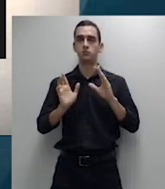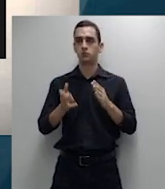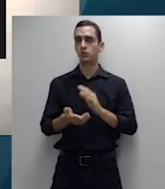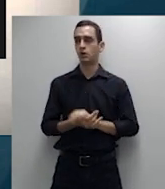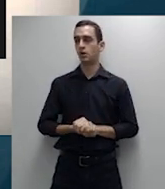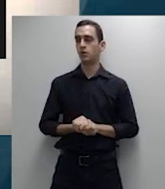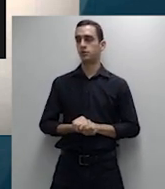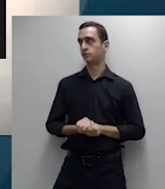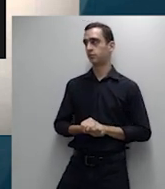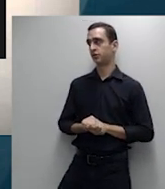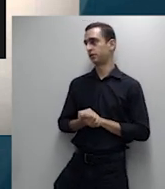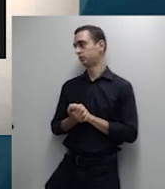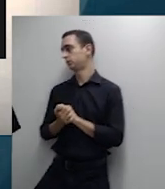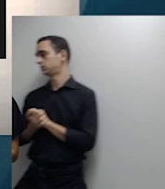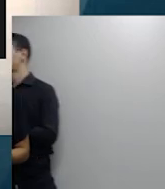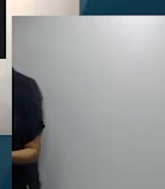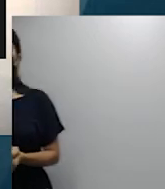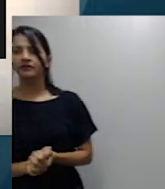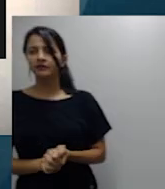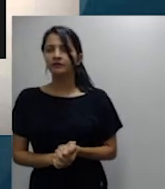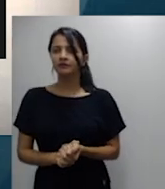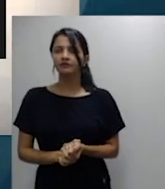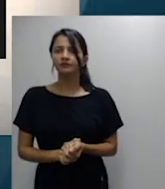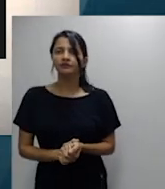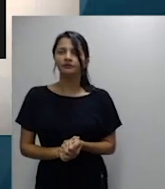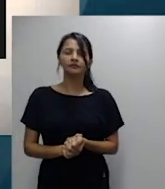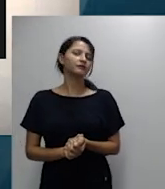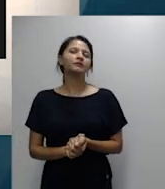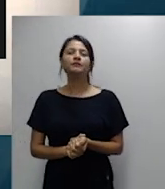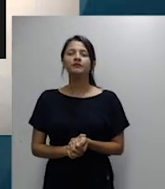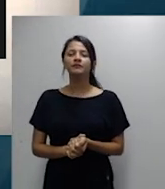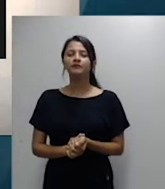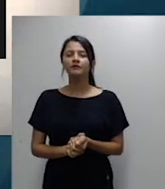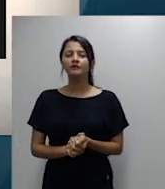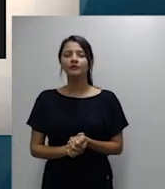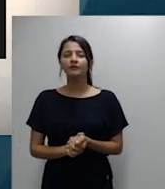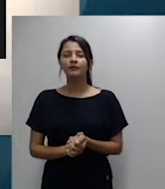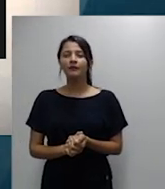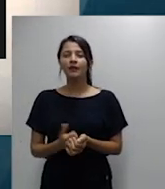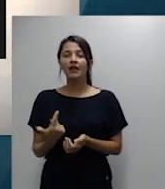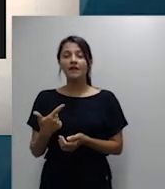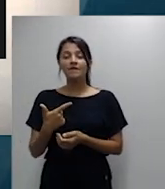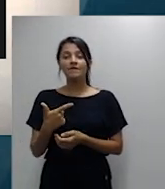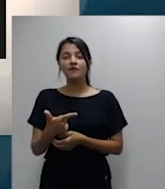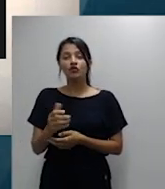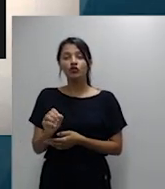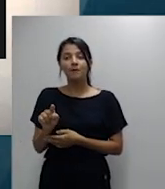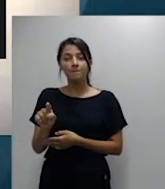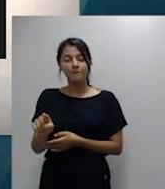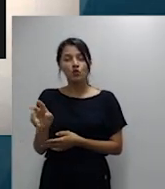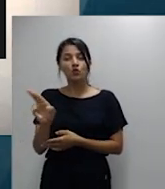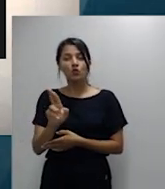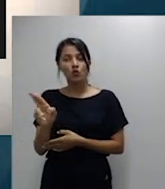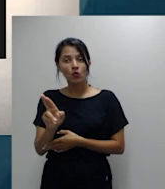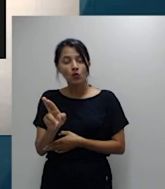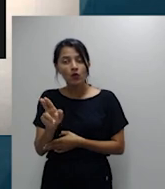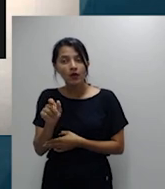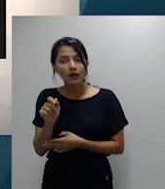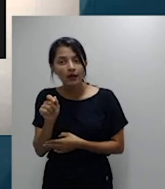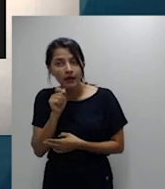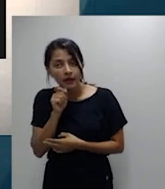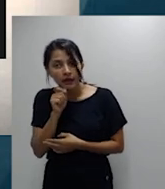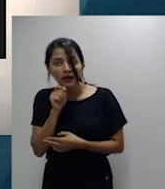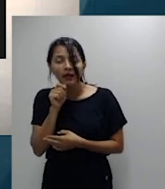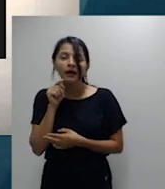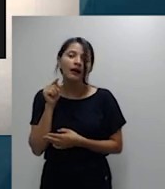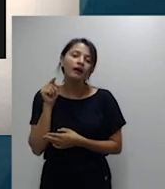Imóveis reais agressivo do anúncio a 15 Goiás e ainda determinou o